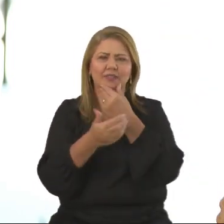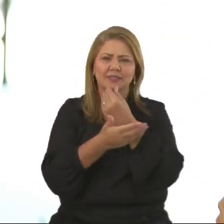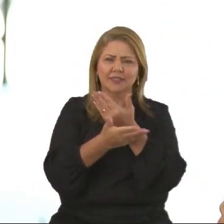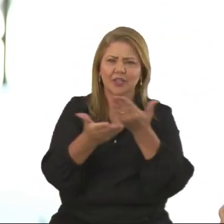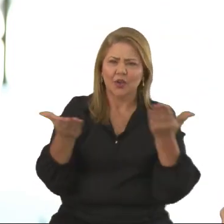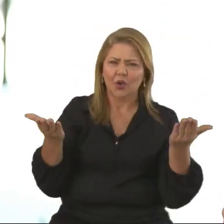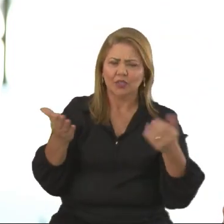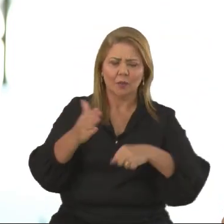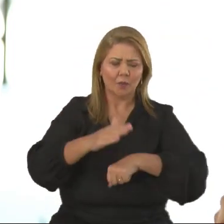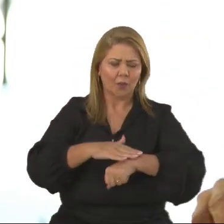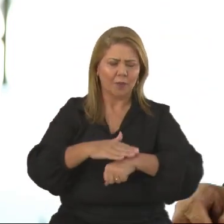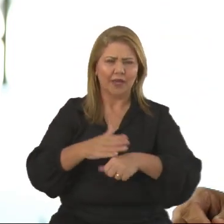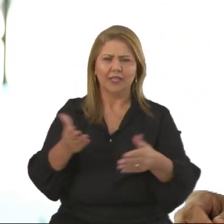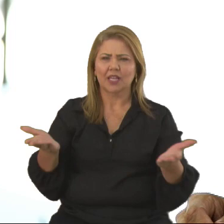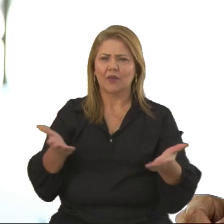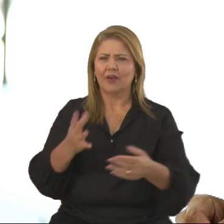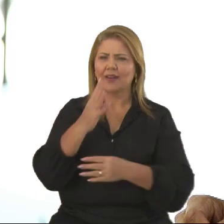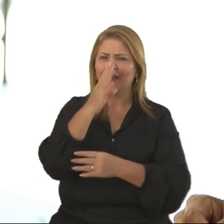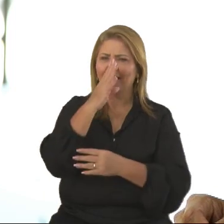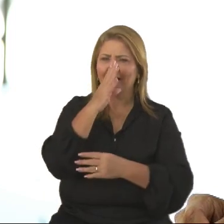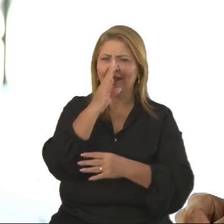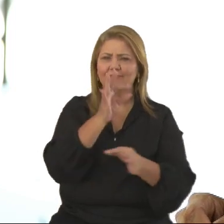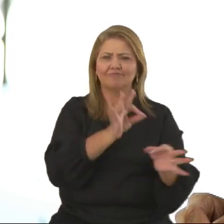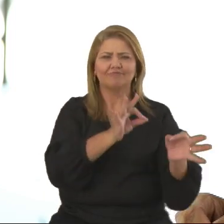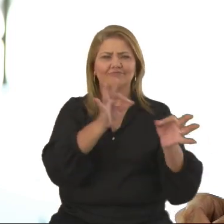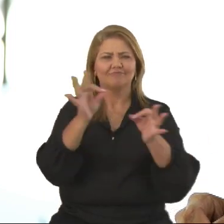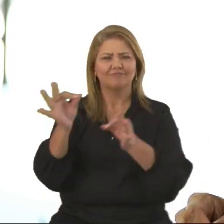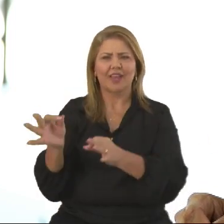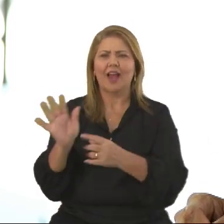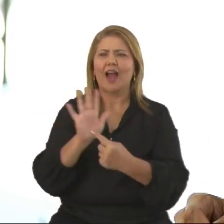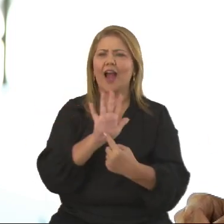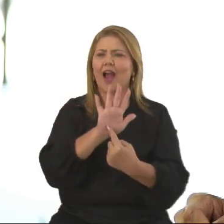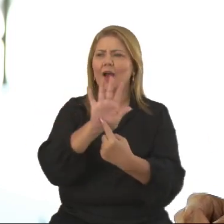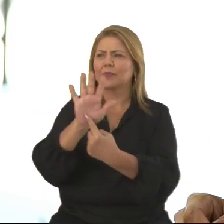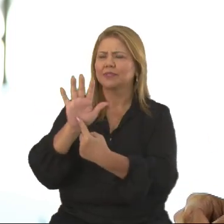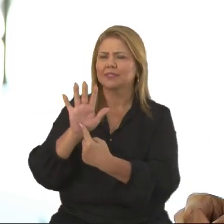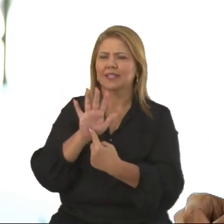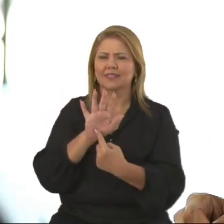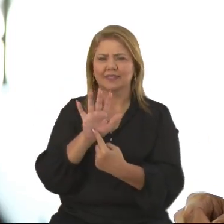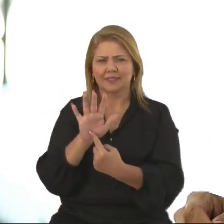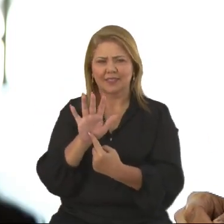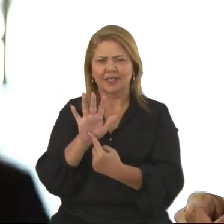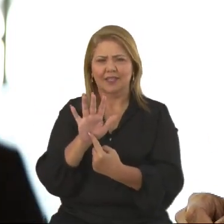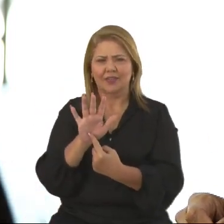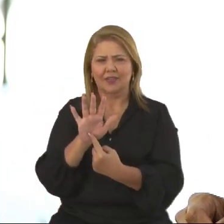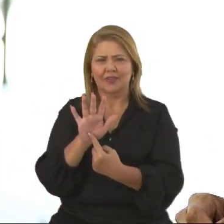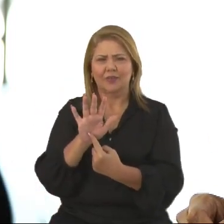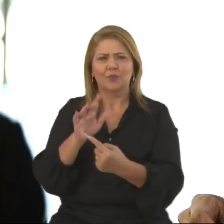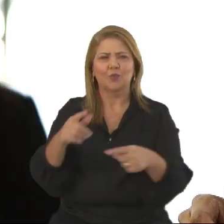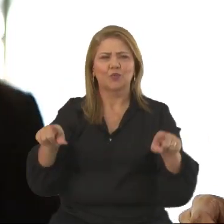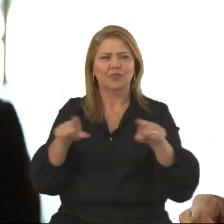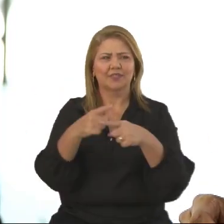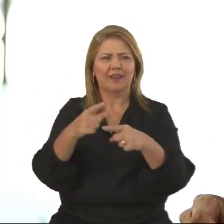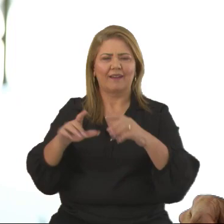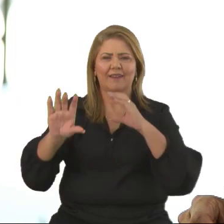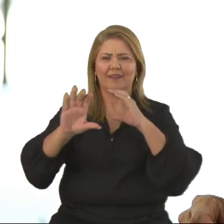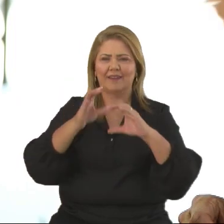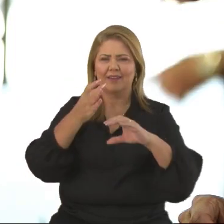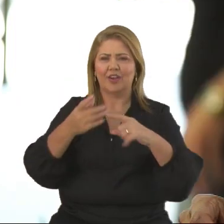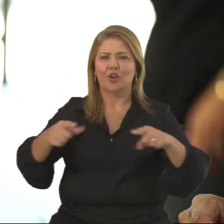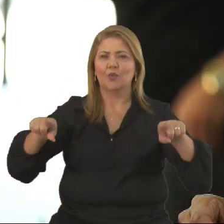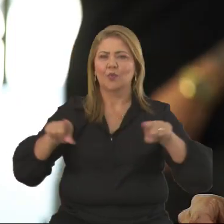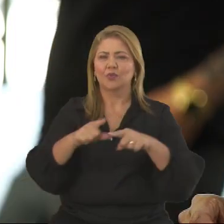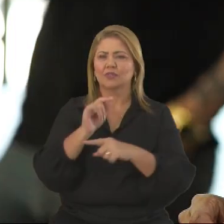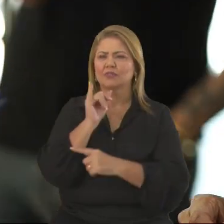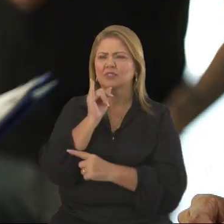neste momento assistiremos a uma apresentação musical do servidor Tiago Fernandes, que interpretará a música